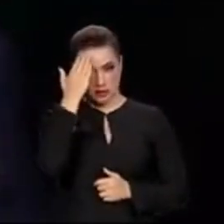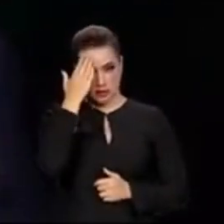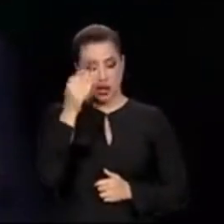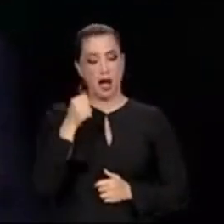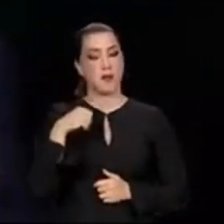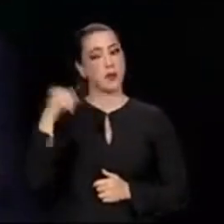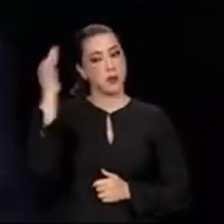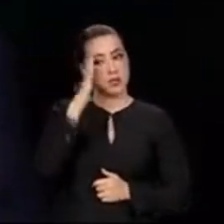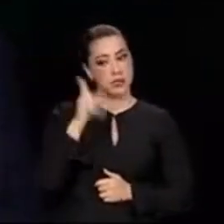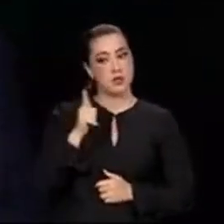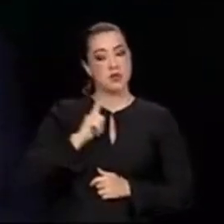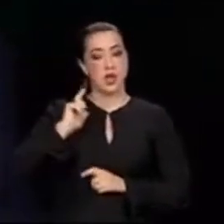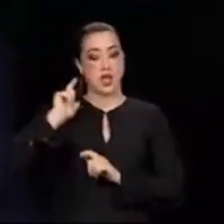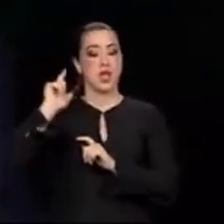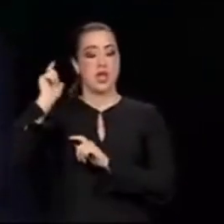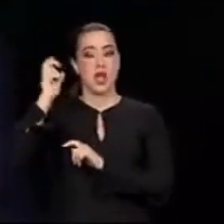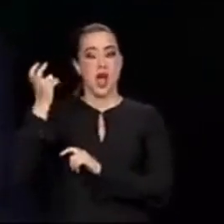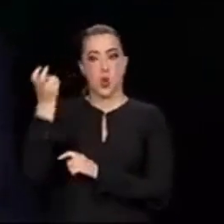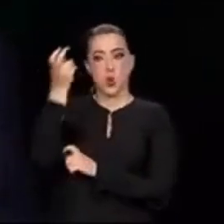da sua cultura